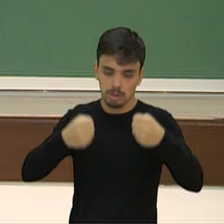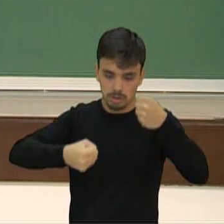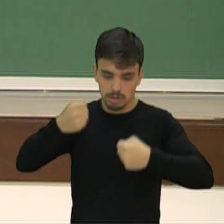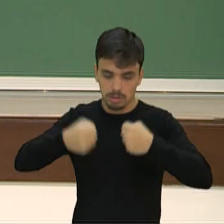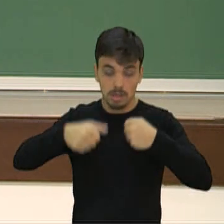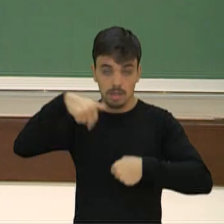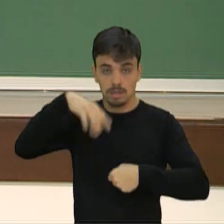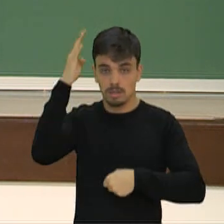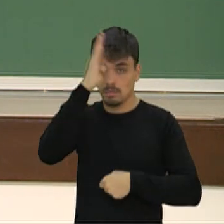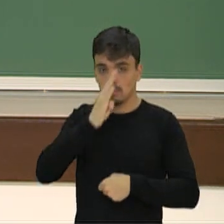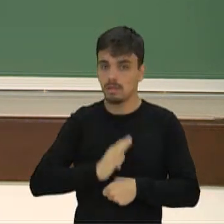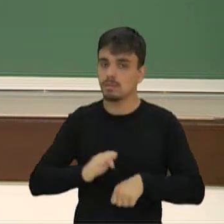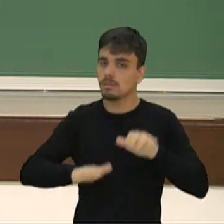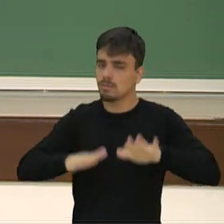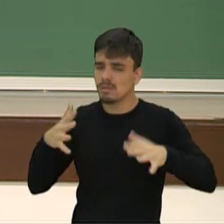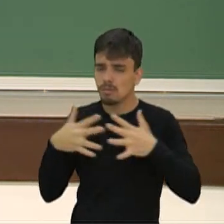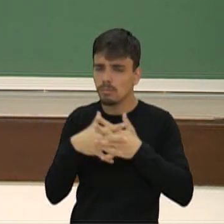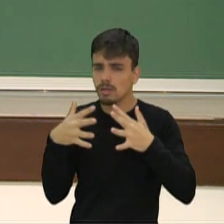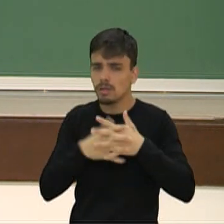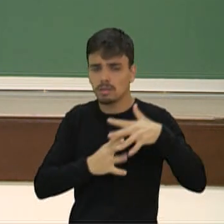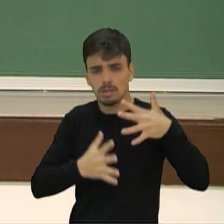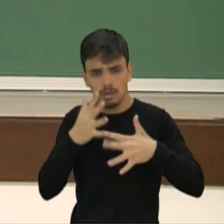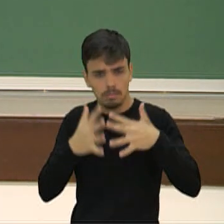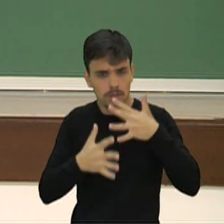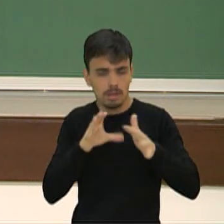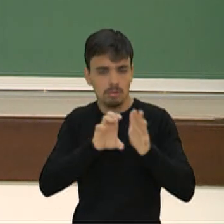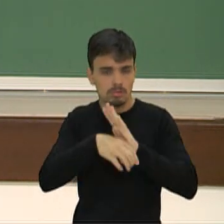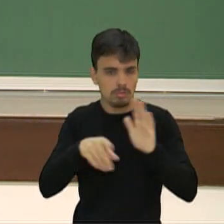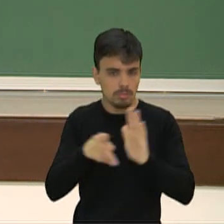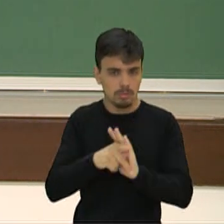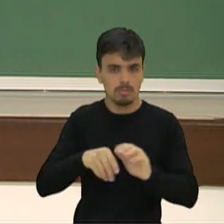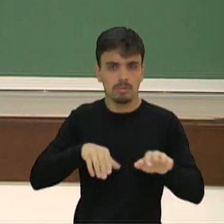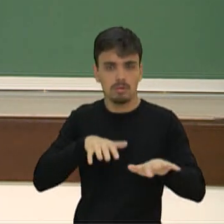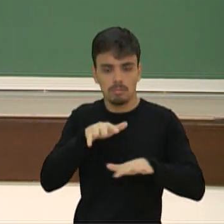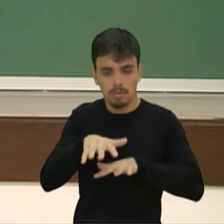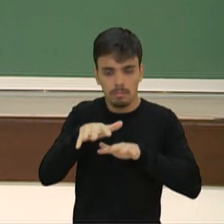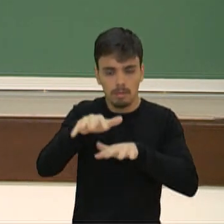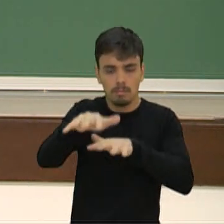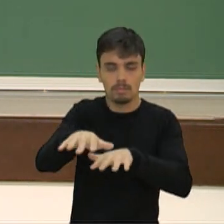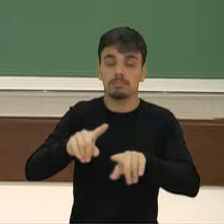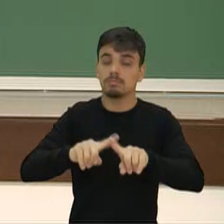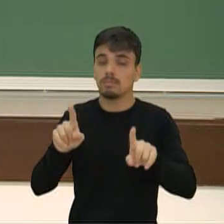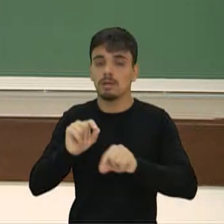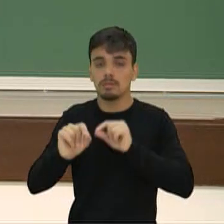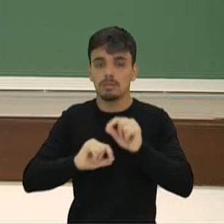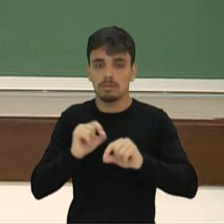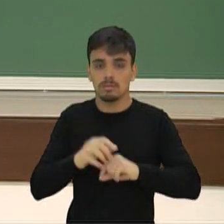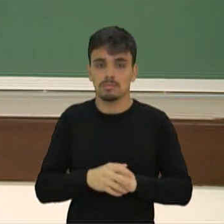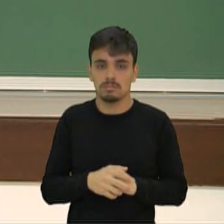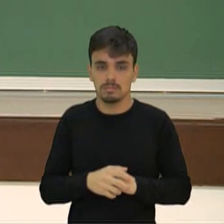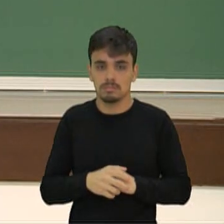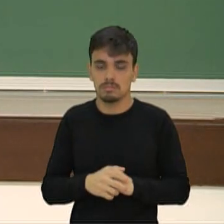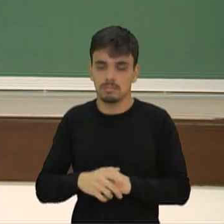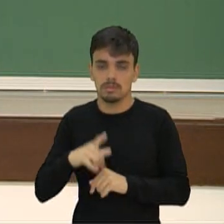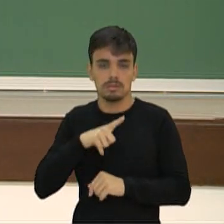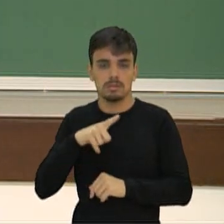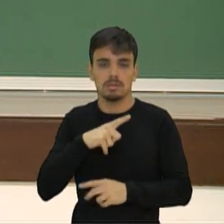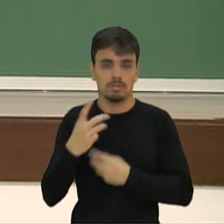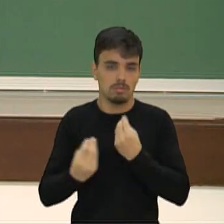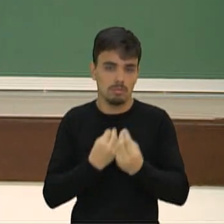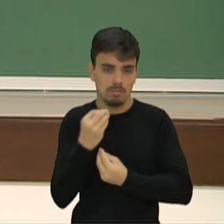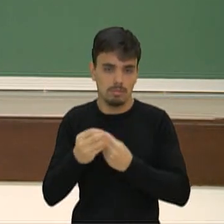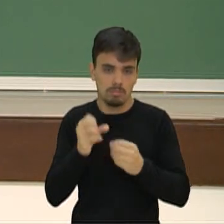até atrapalhar no conceito do trânsito, mas temos exemplos externos ali que já tem forma de estar burlando essa